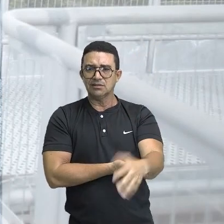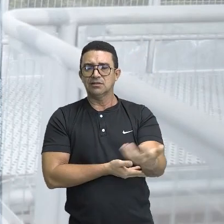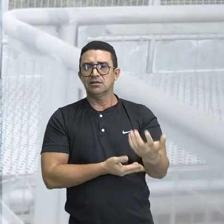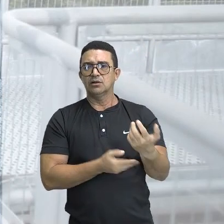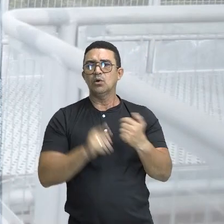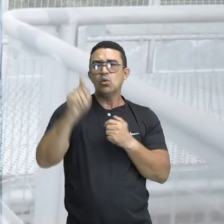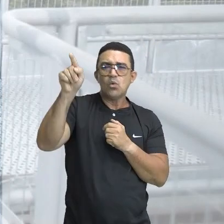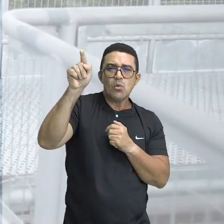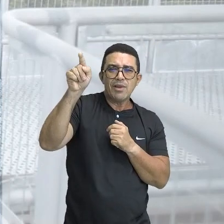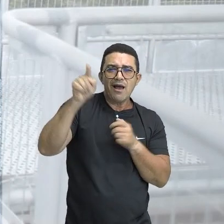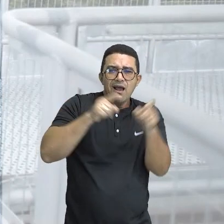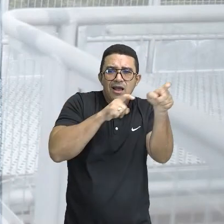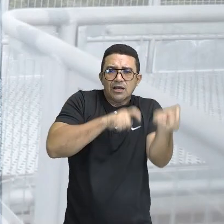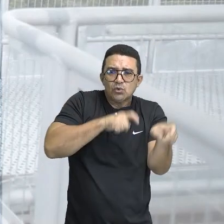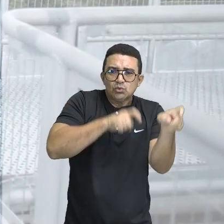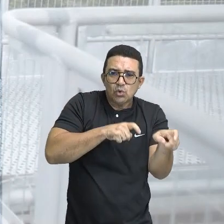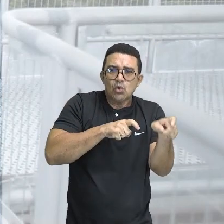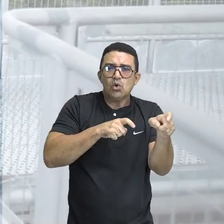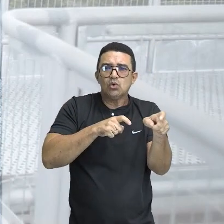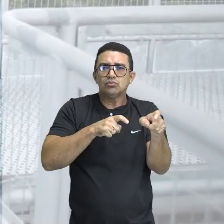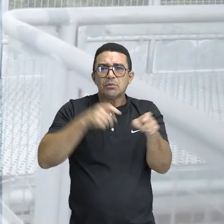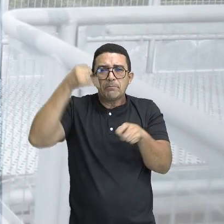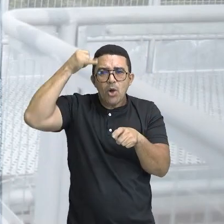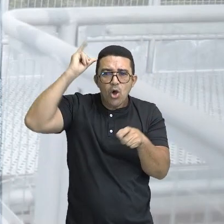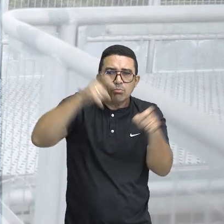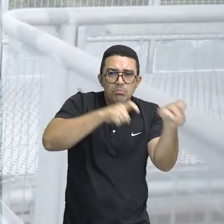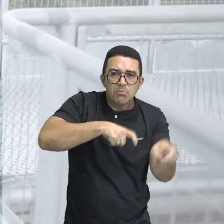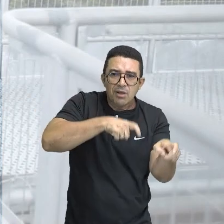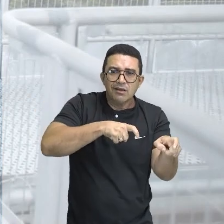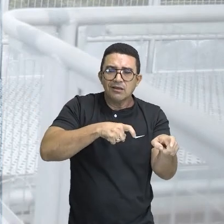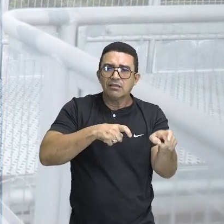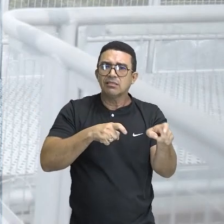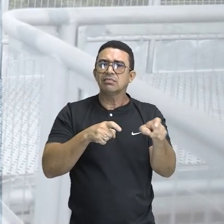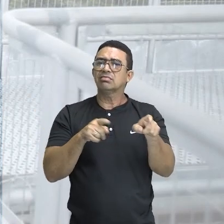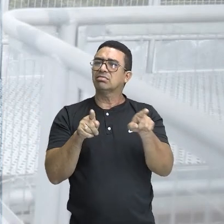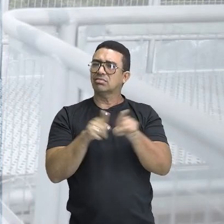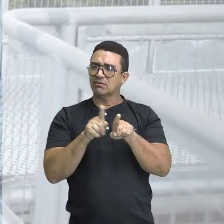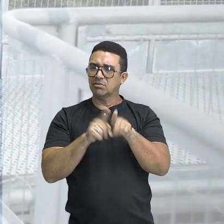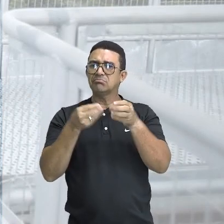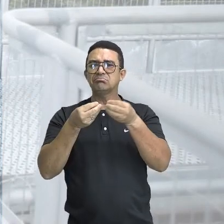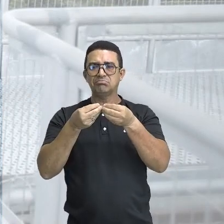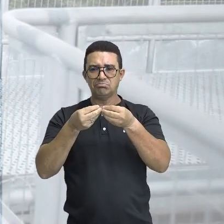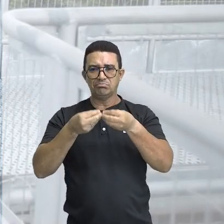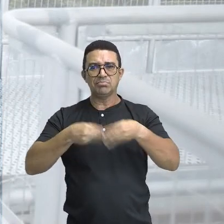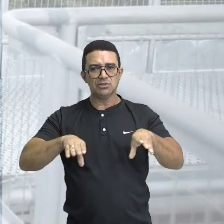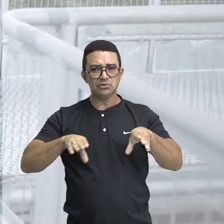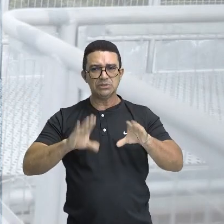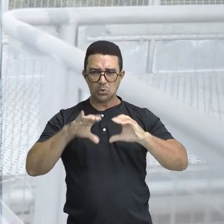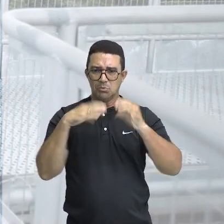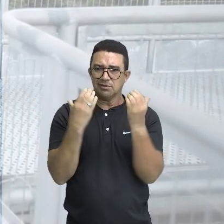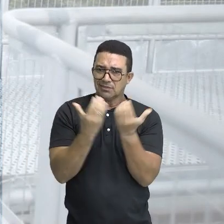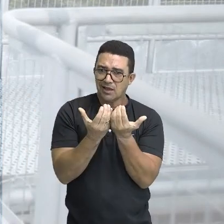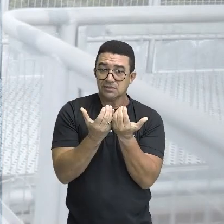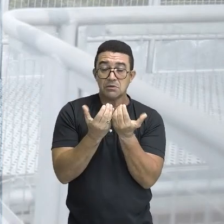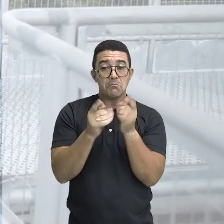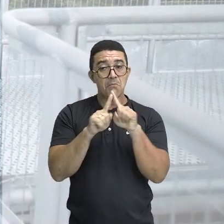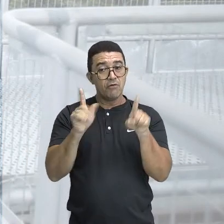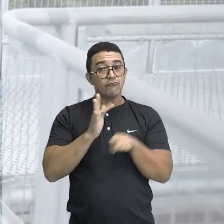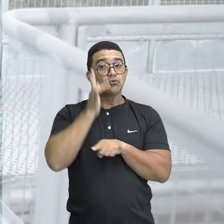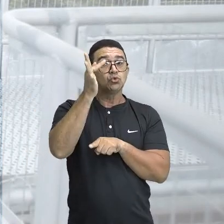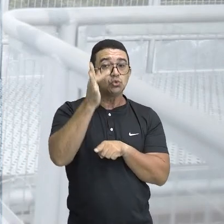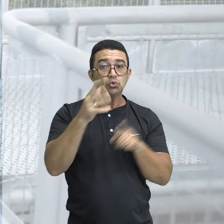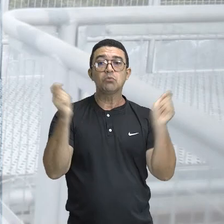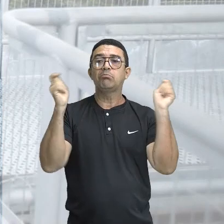aquele agricultor, aquele fazendeiro faz, isso não somente prejudica aqui a minha comunidade, mas pode trazer